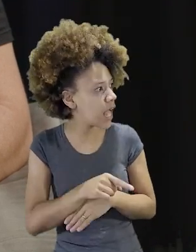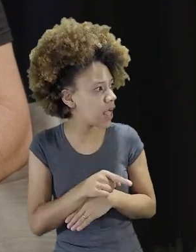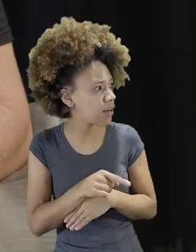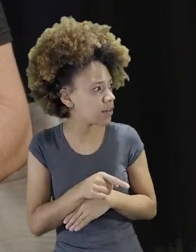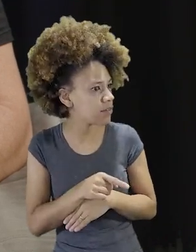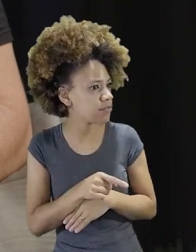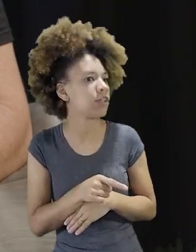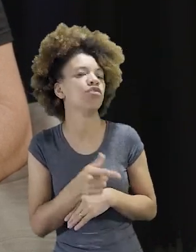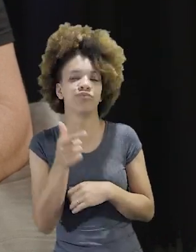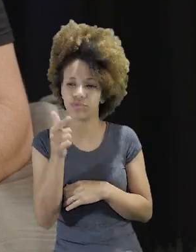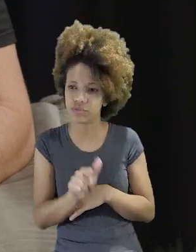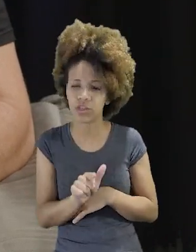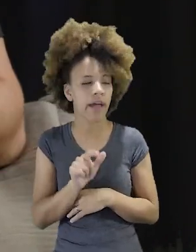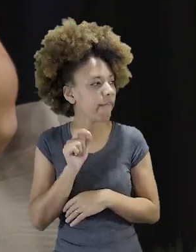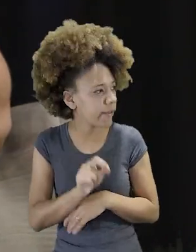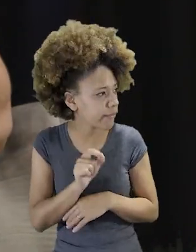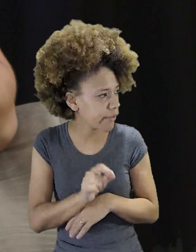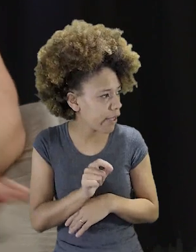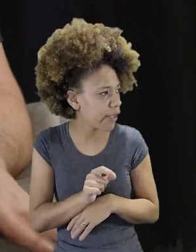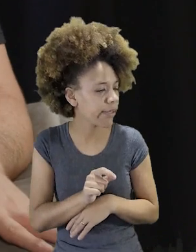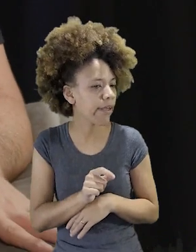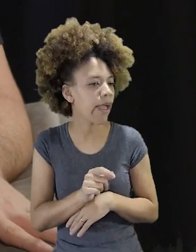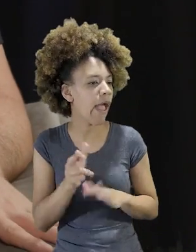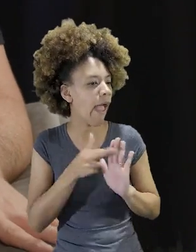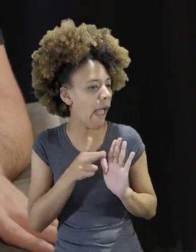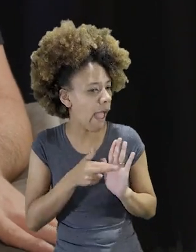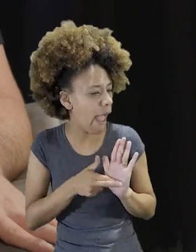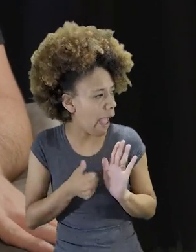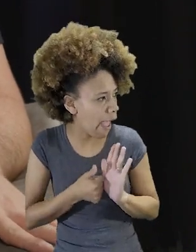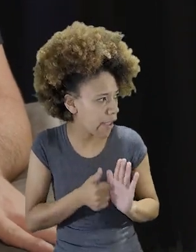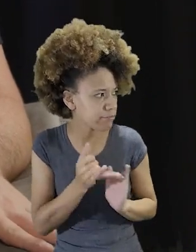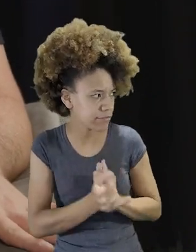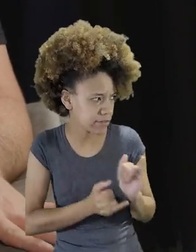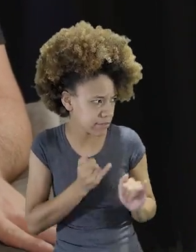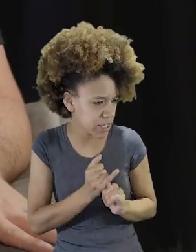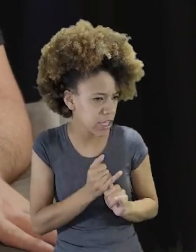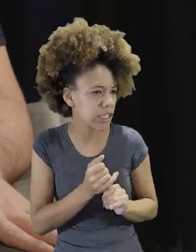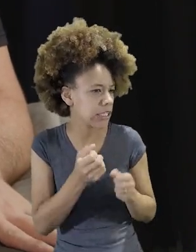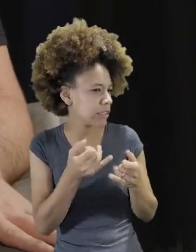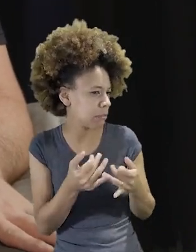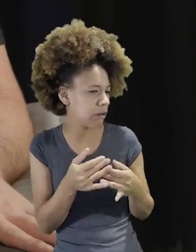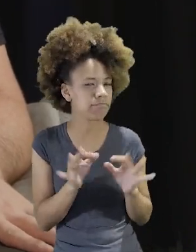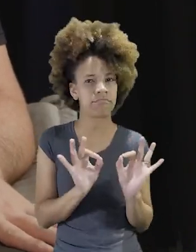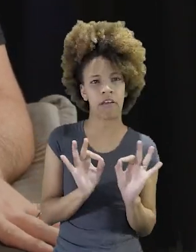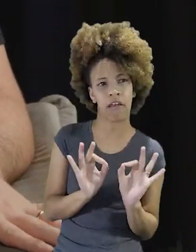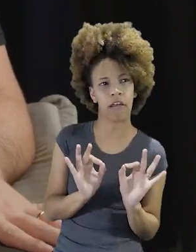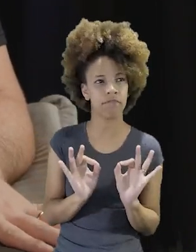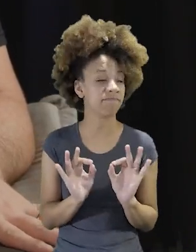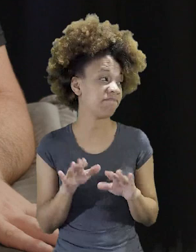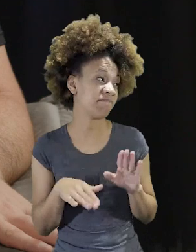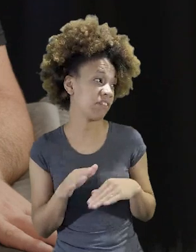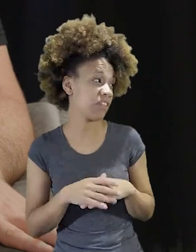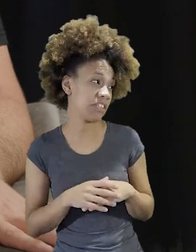ele falou claramente essa pessoa que cara vou falar isso quem caga muita regra e internet quem diz